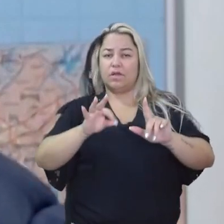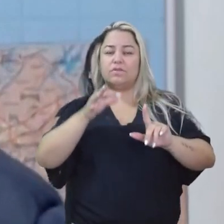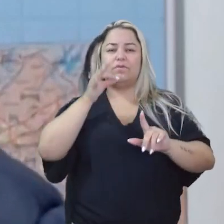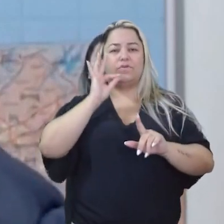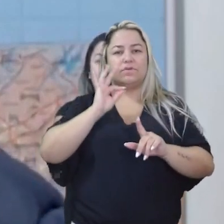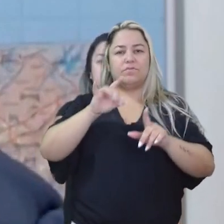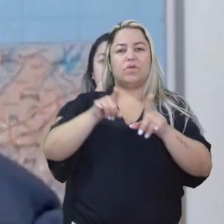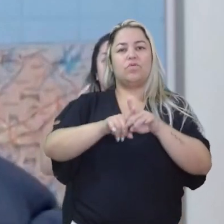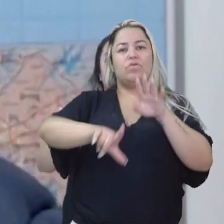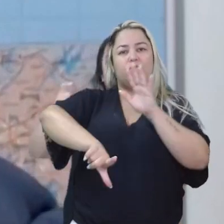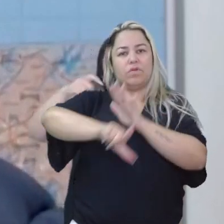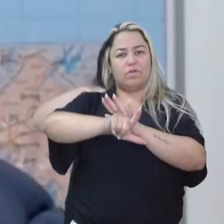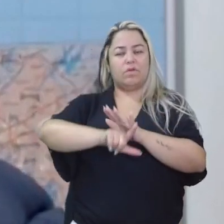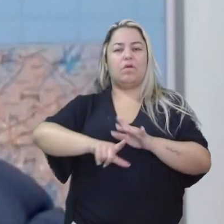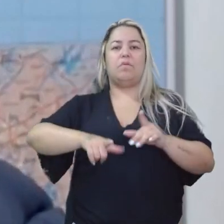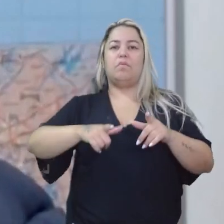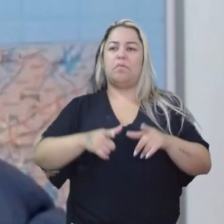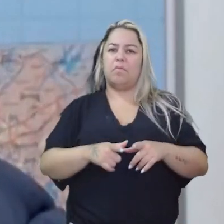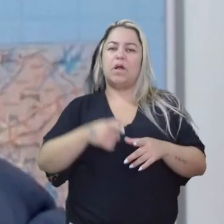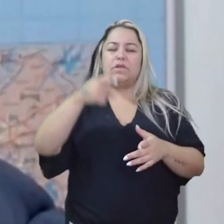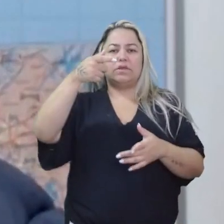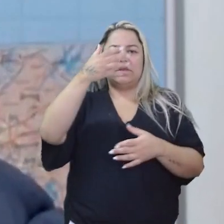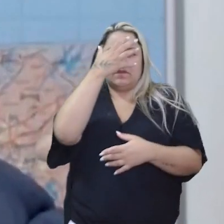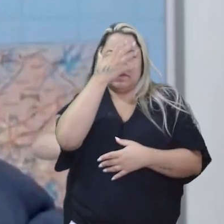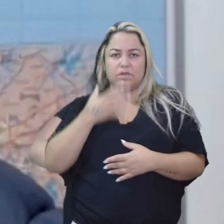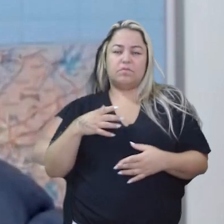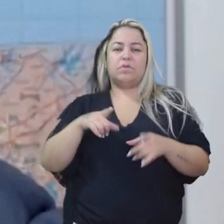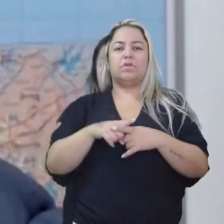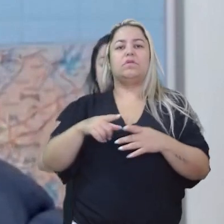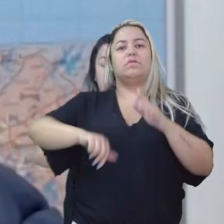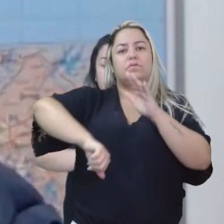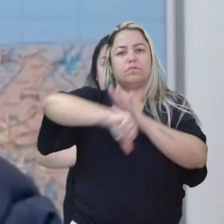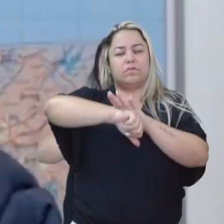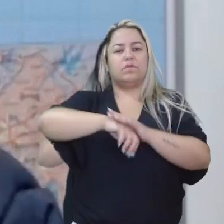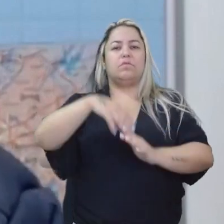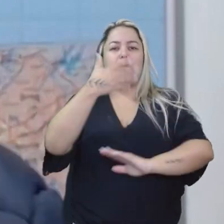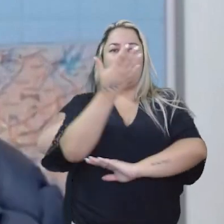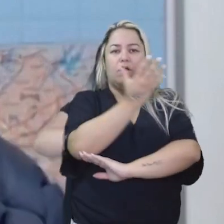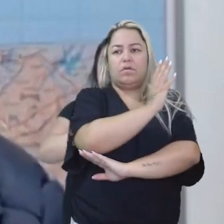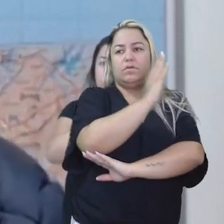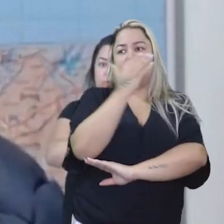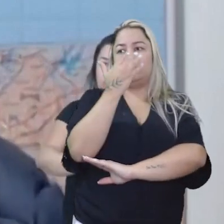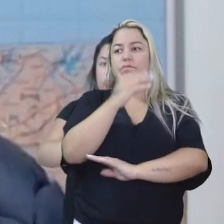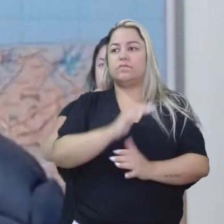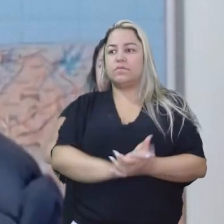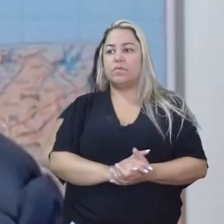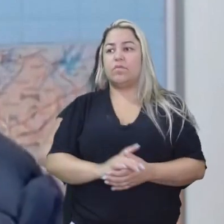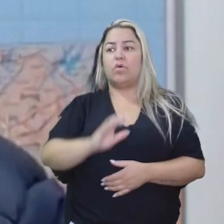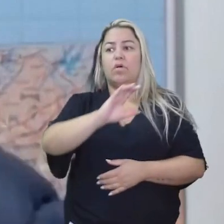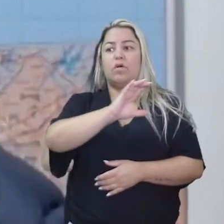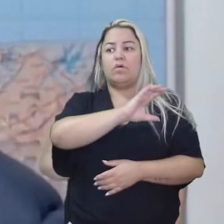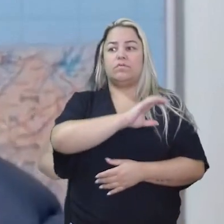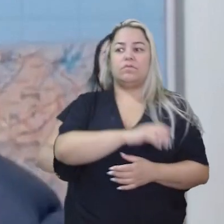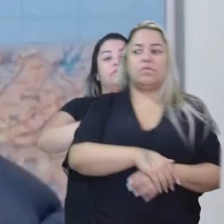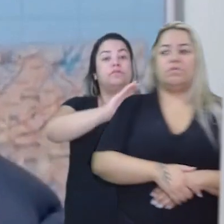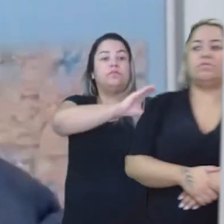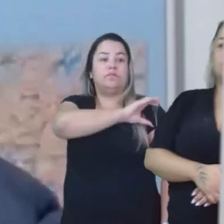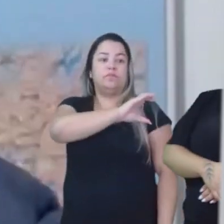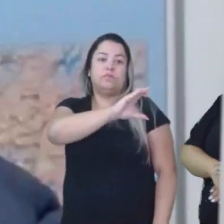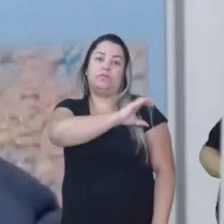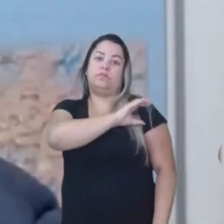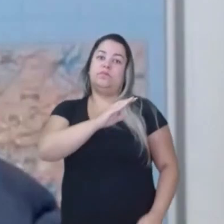a necessidade de uma legislação mais rígida para quem comete crimes ambientais. Enquanto coordenador da